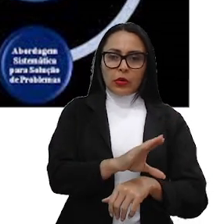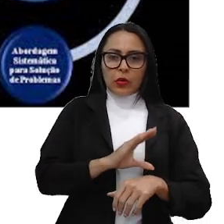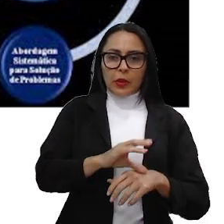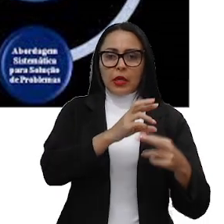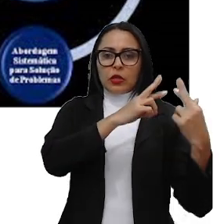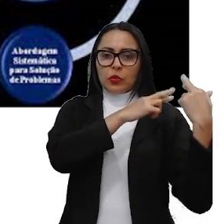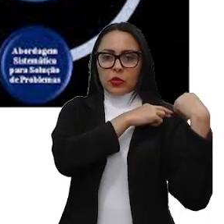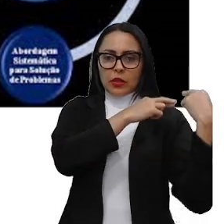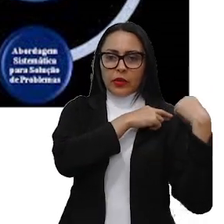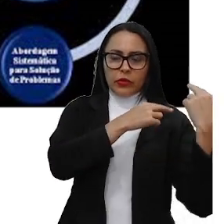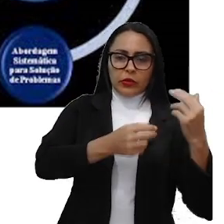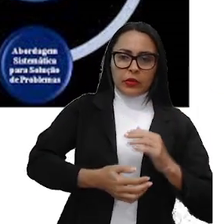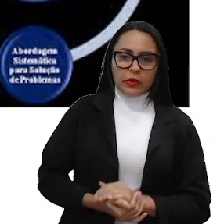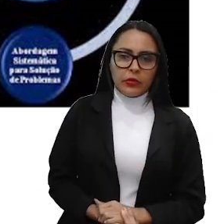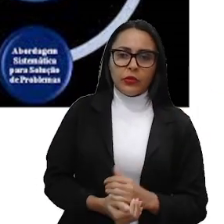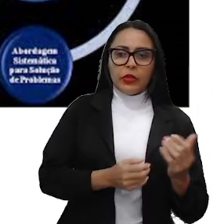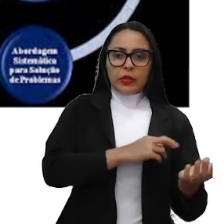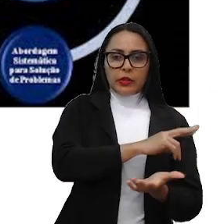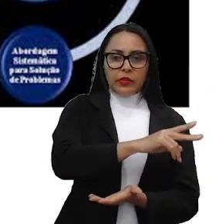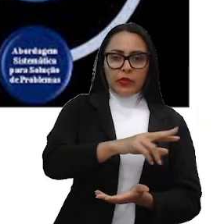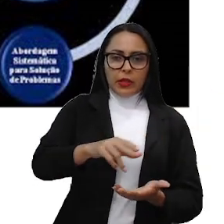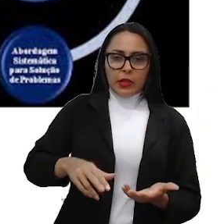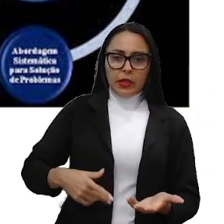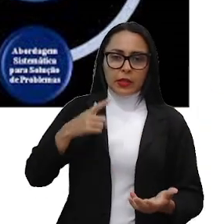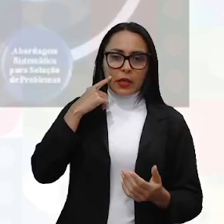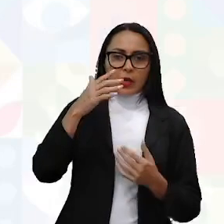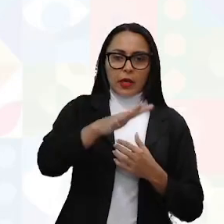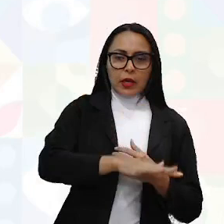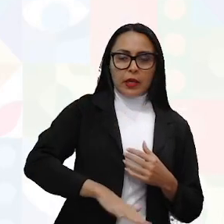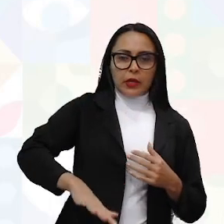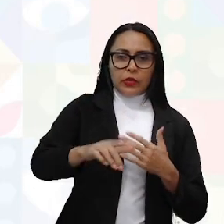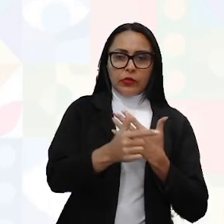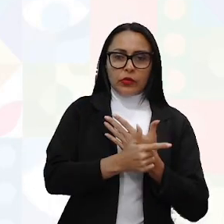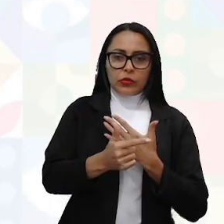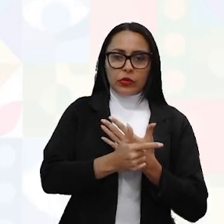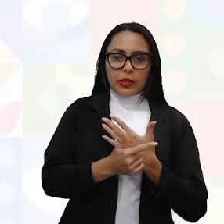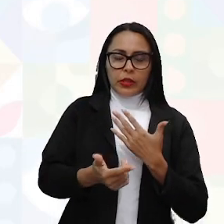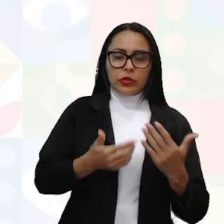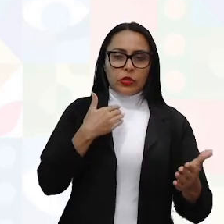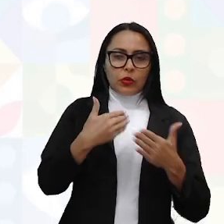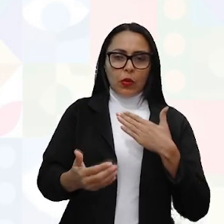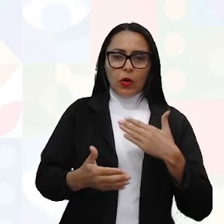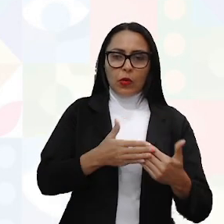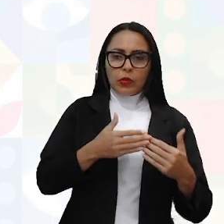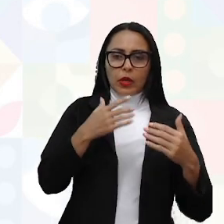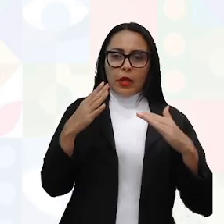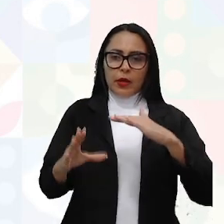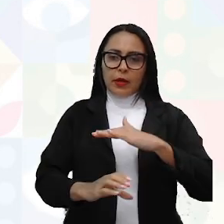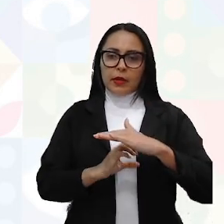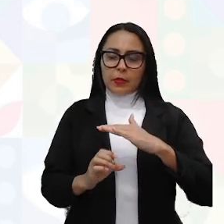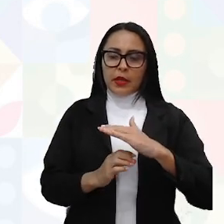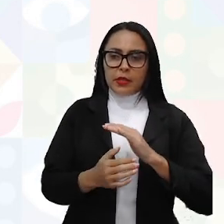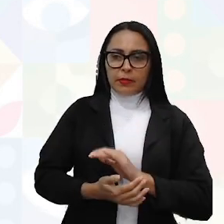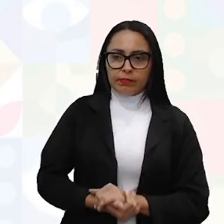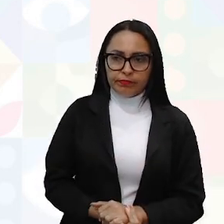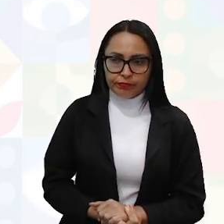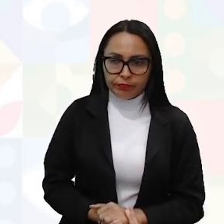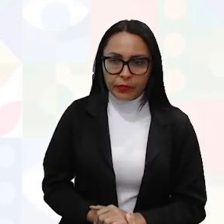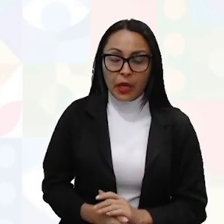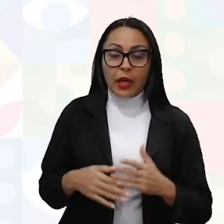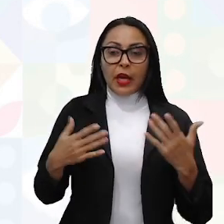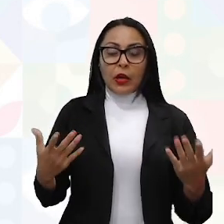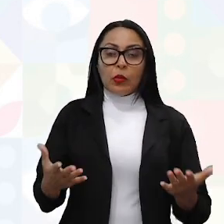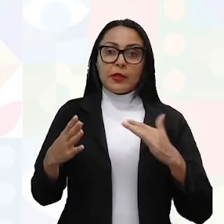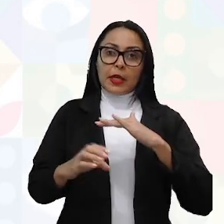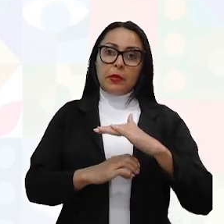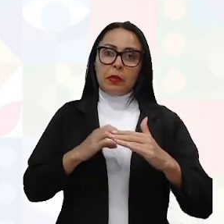competências responsáveis e o exercício de várias áreas funcionais de qualquer organização. Então, é como se a empresa